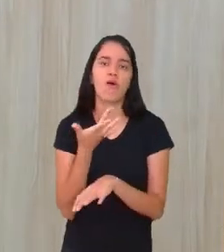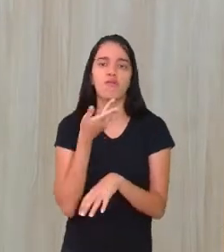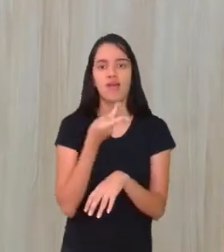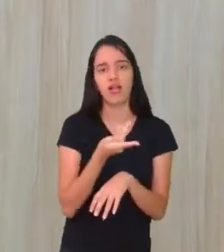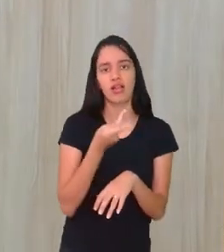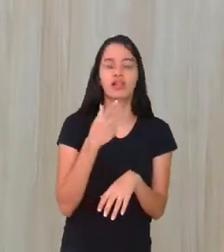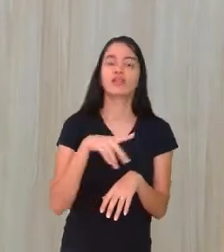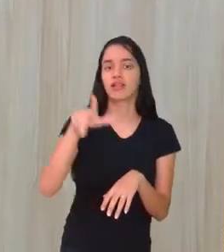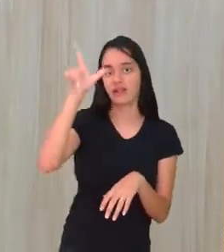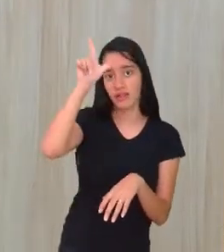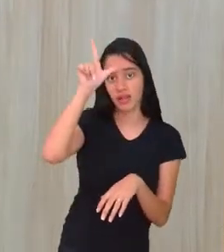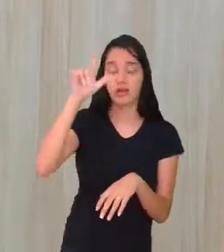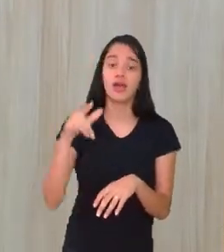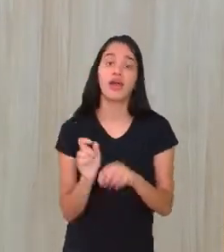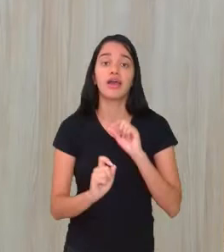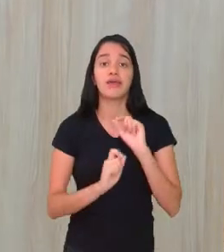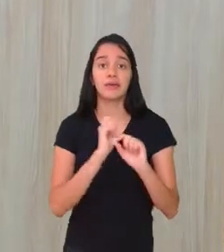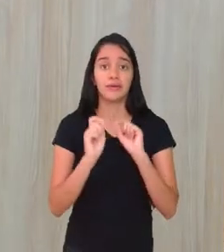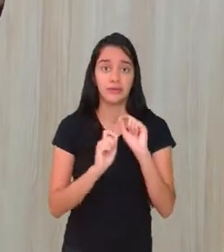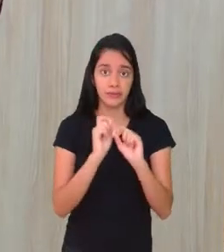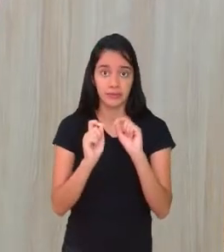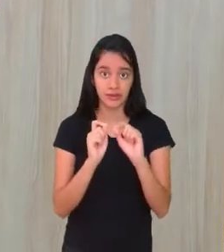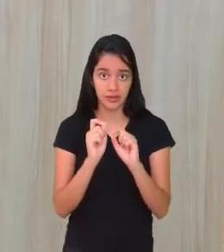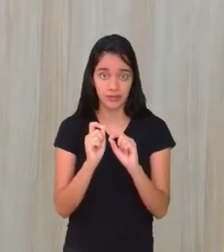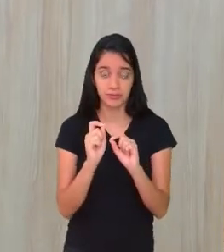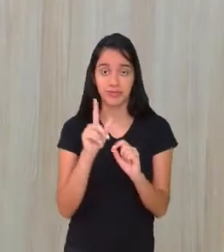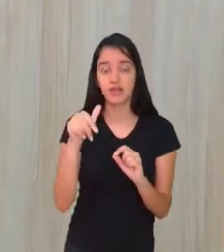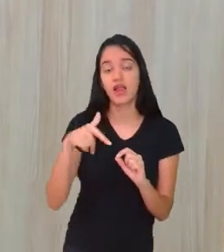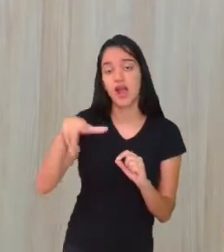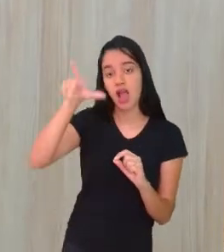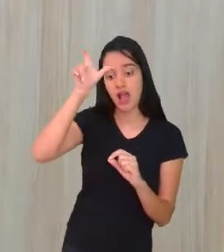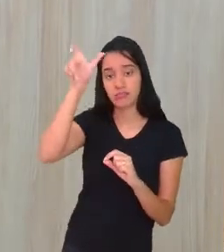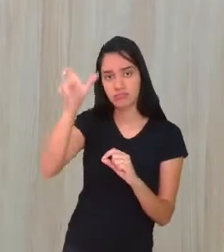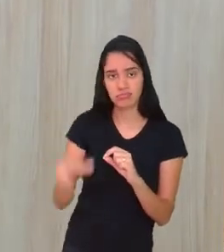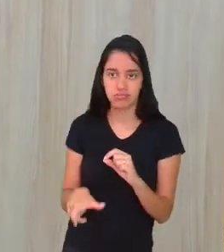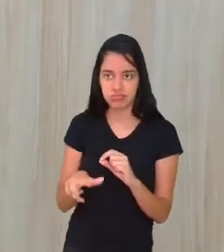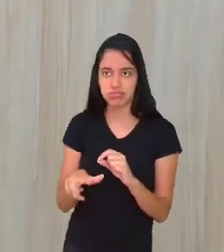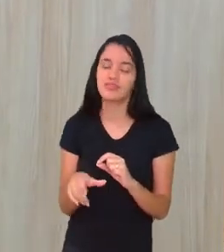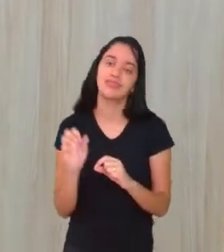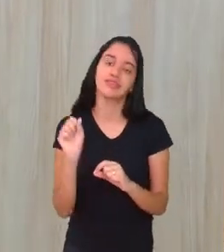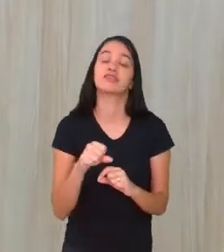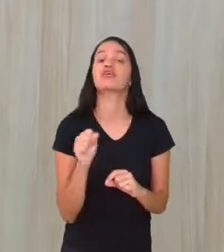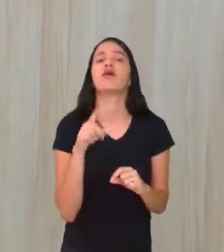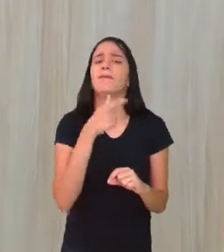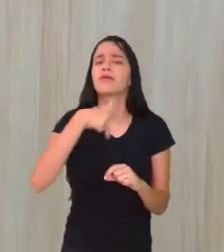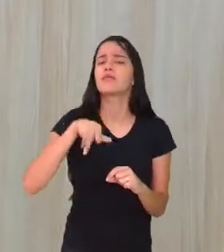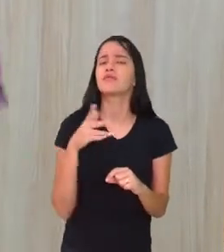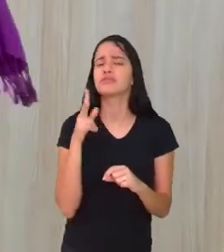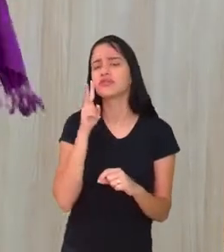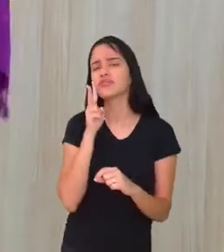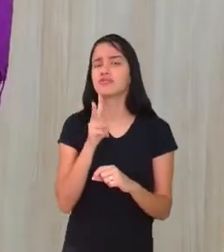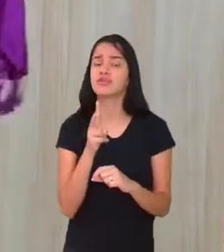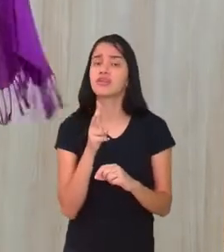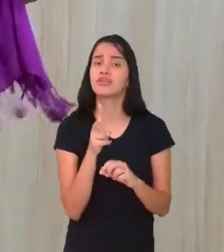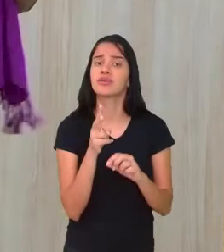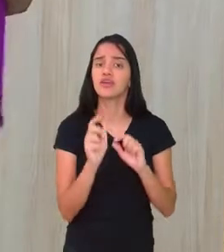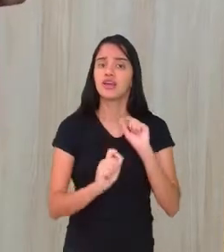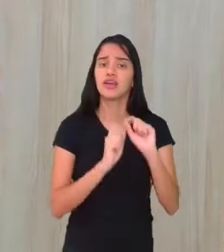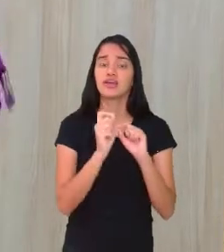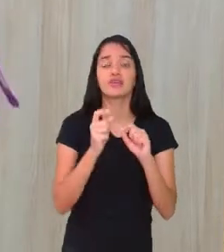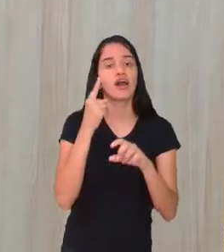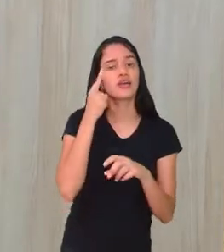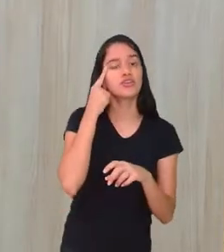tal. Pronto, era um Shakespeare em alemão, foi de propósito, sim, para vocês verem que passou